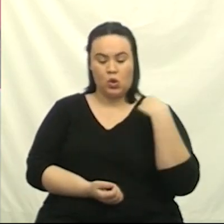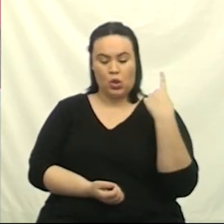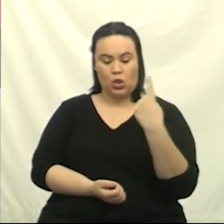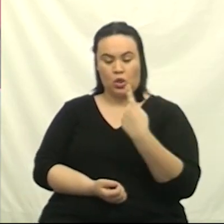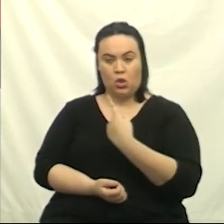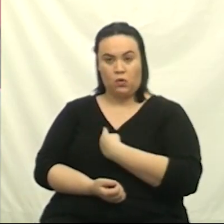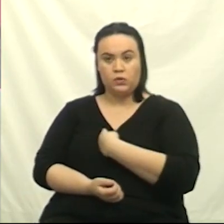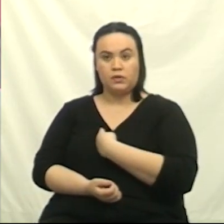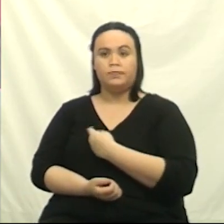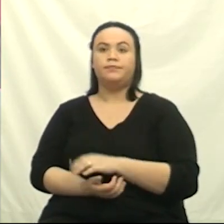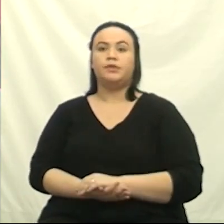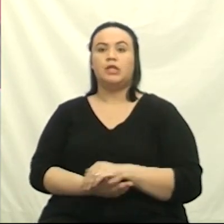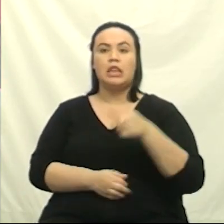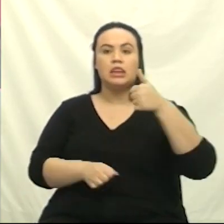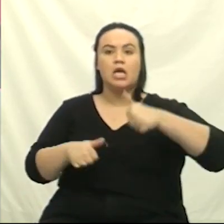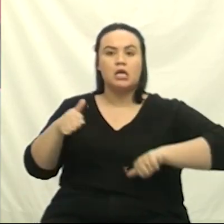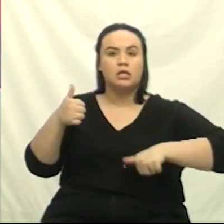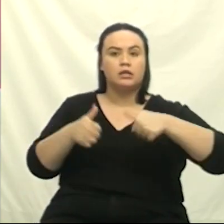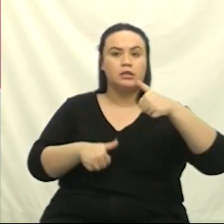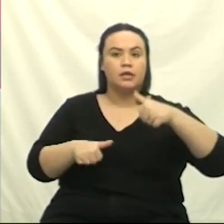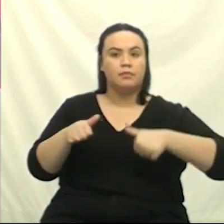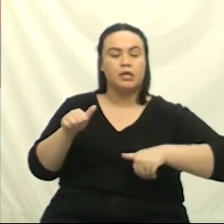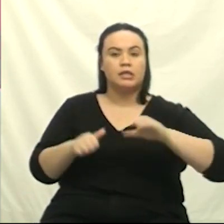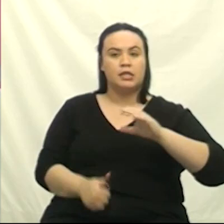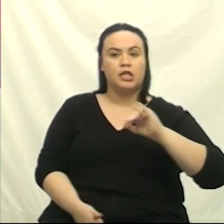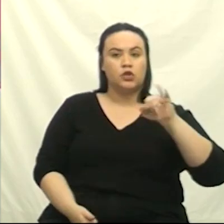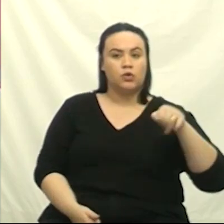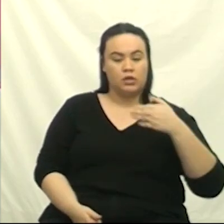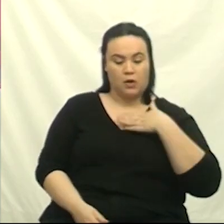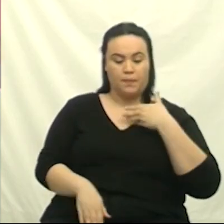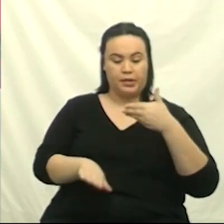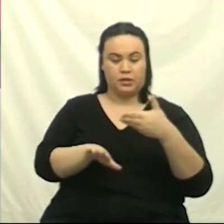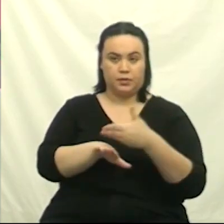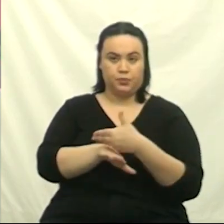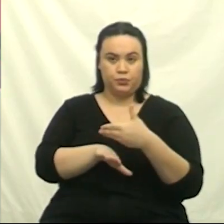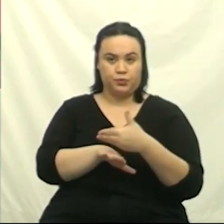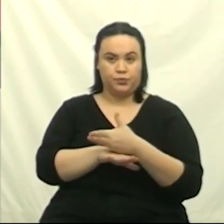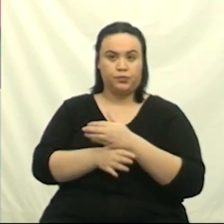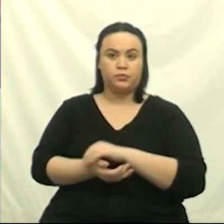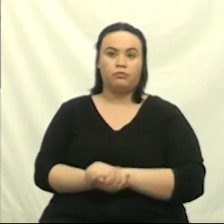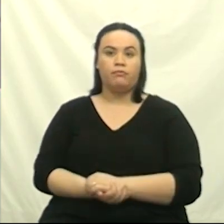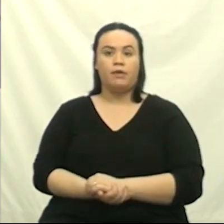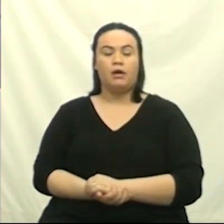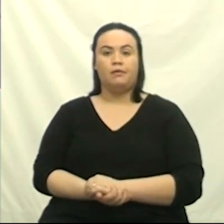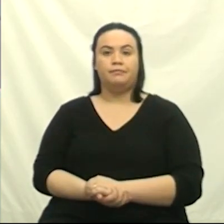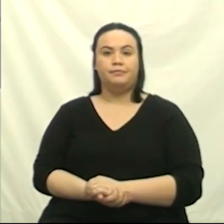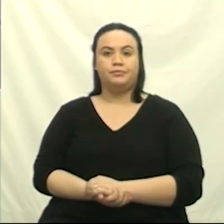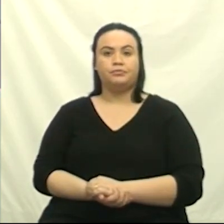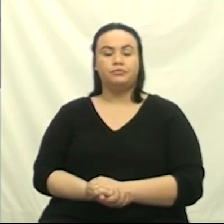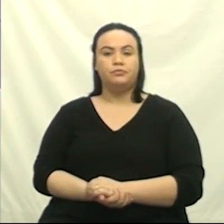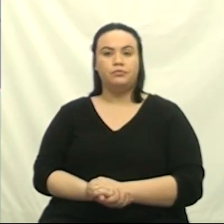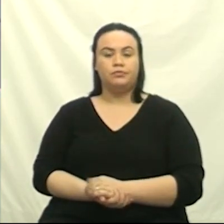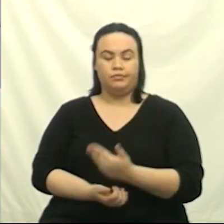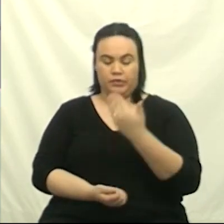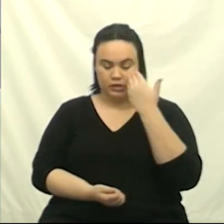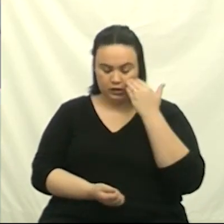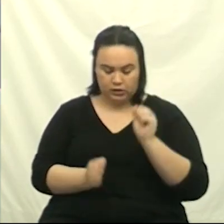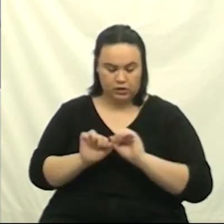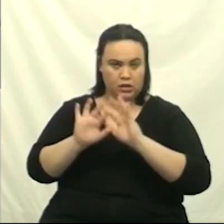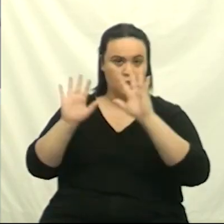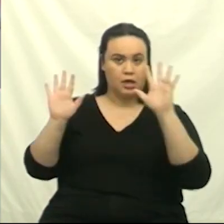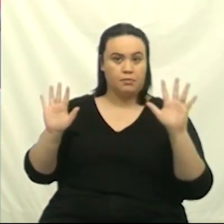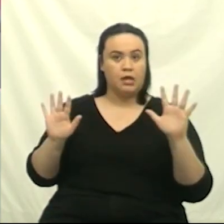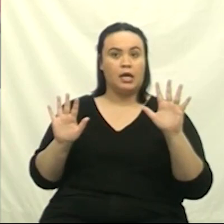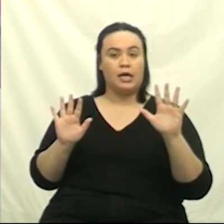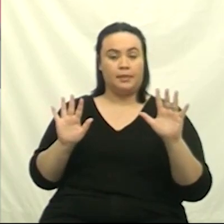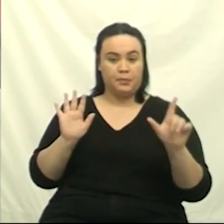pela CCJ faço parte nós entendemos que